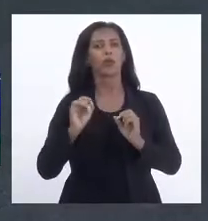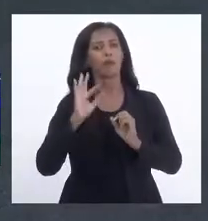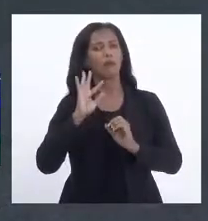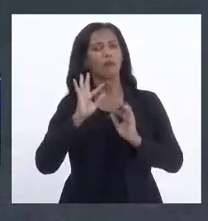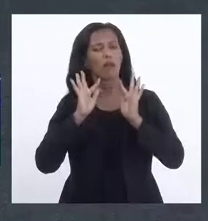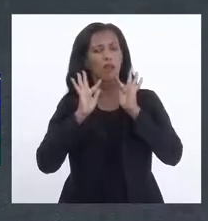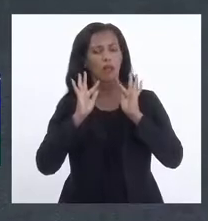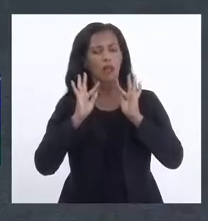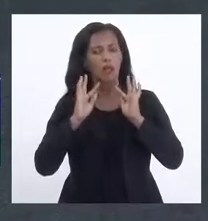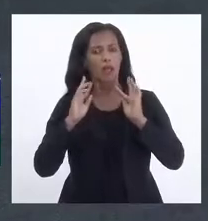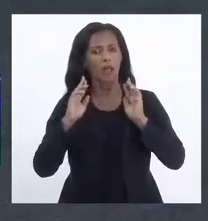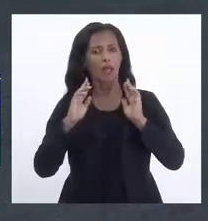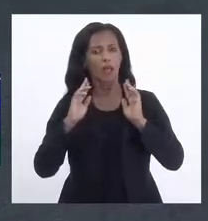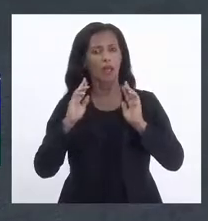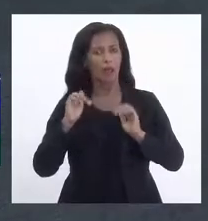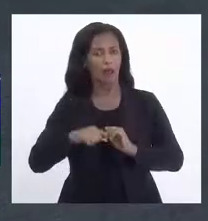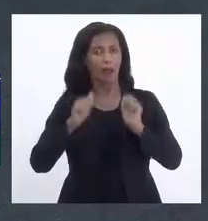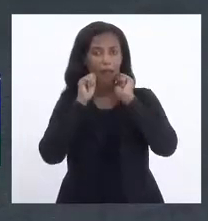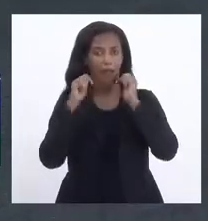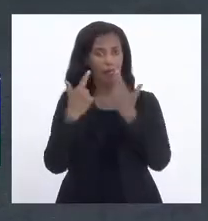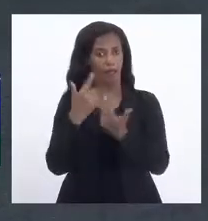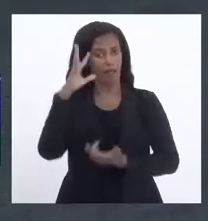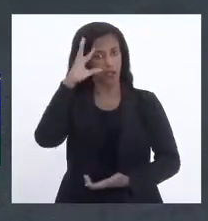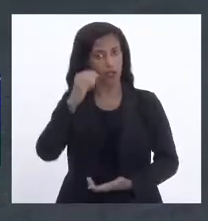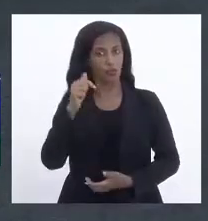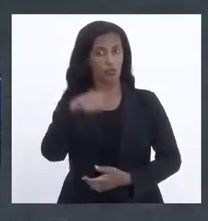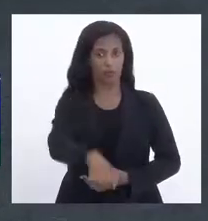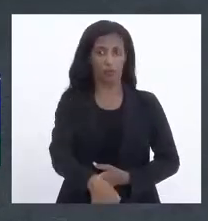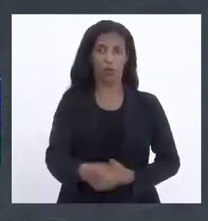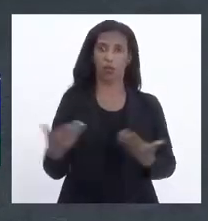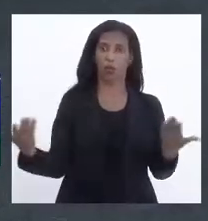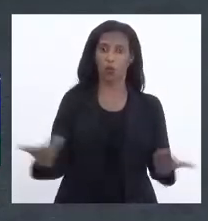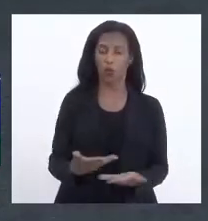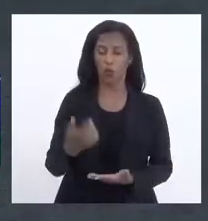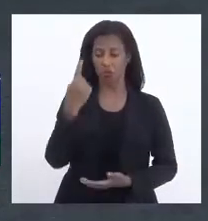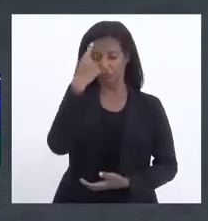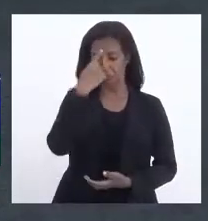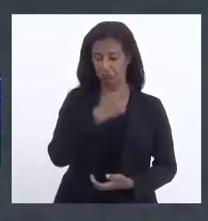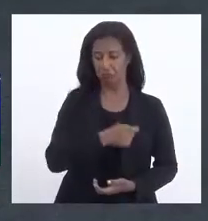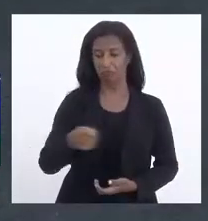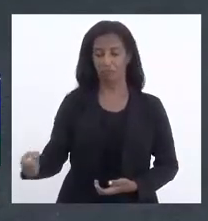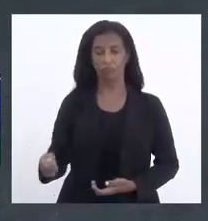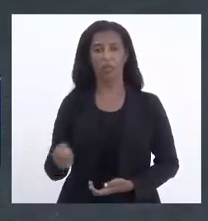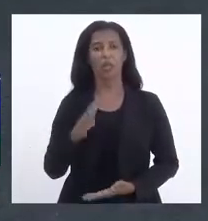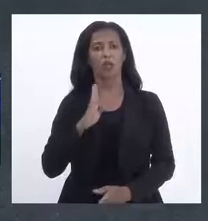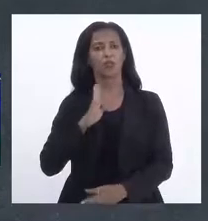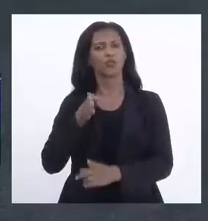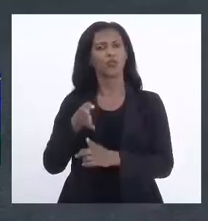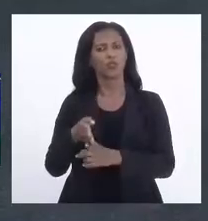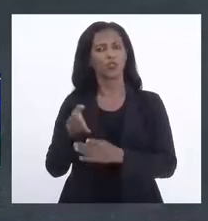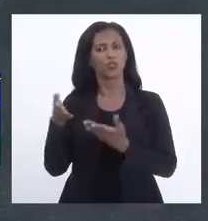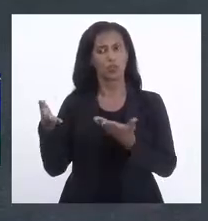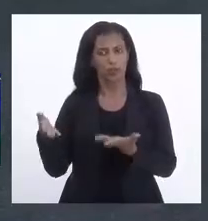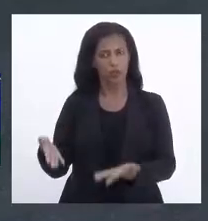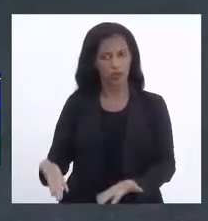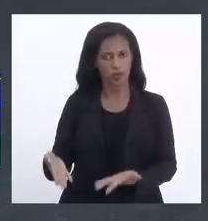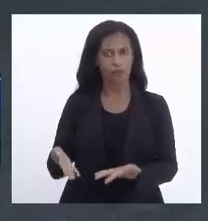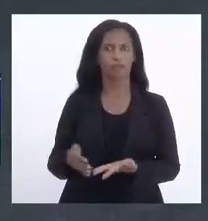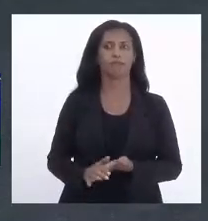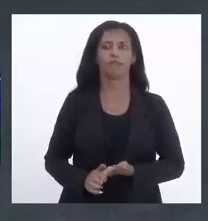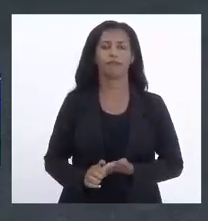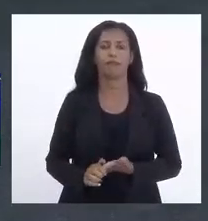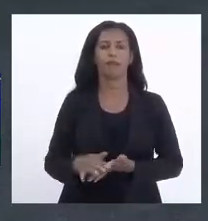casa. Então, hoje o nosso dever de casa dos próximos dias é nos dirigirmos a isso com